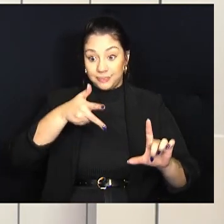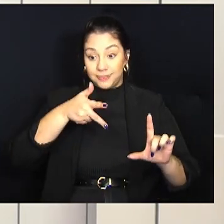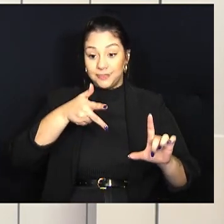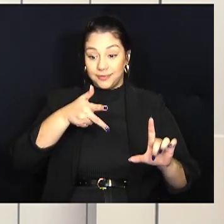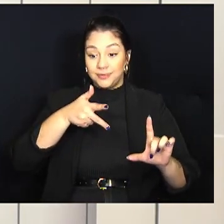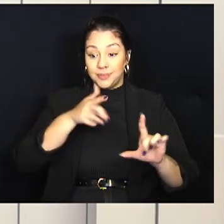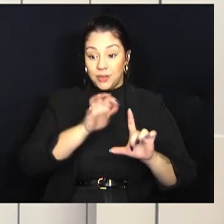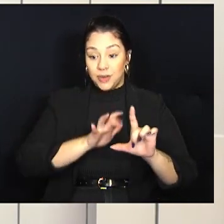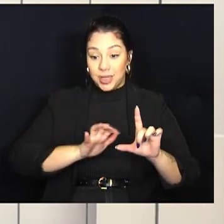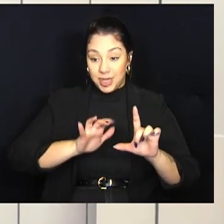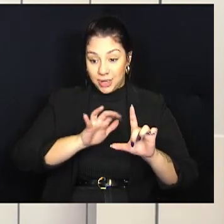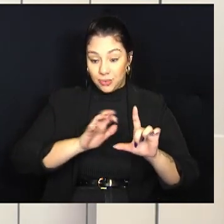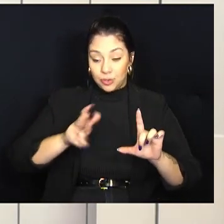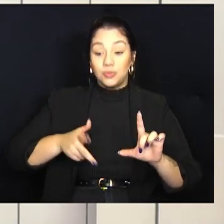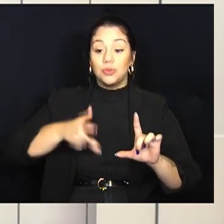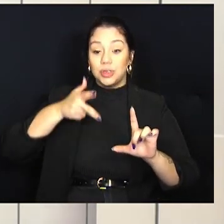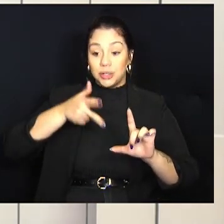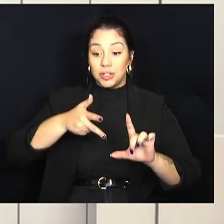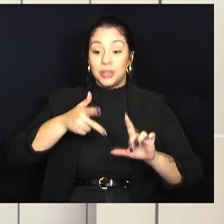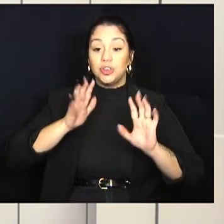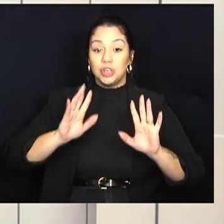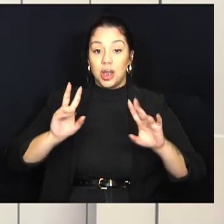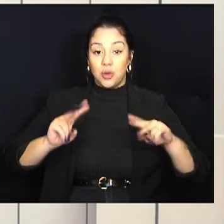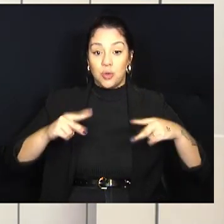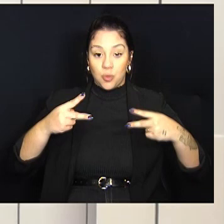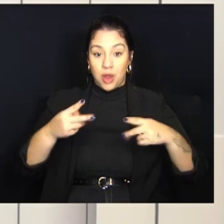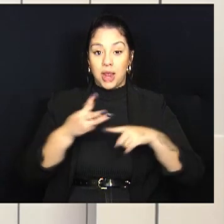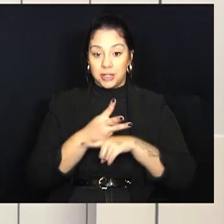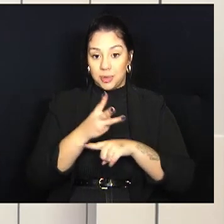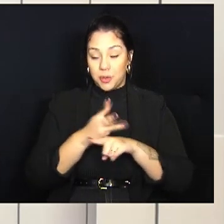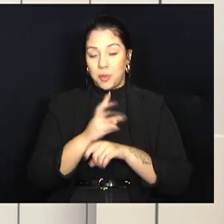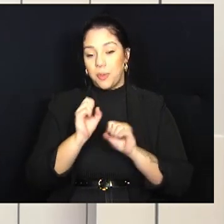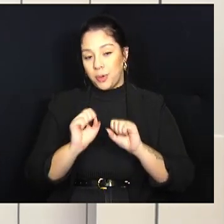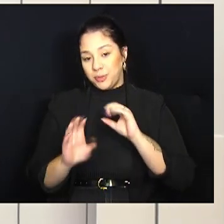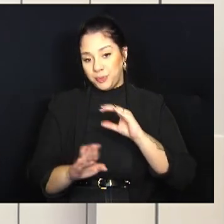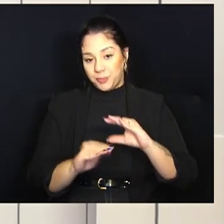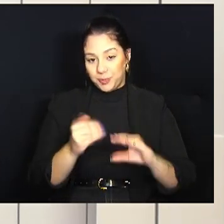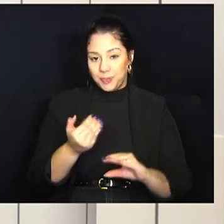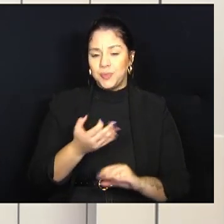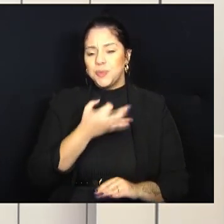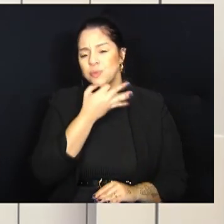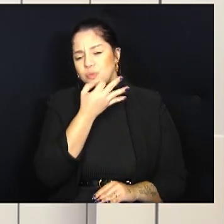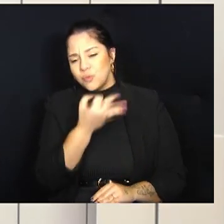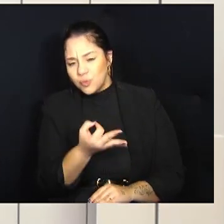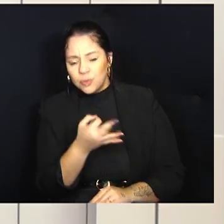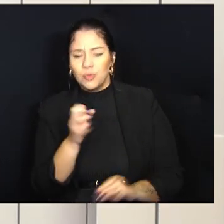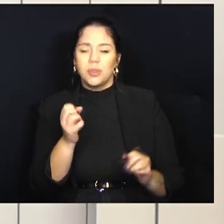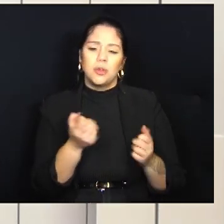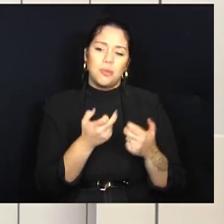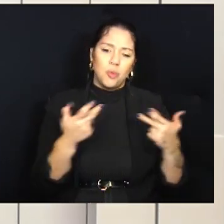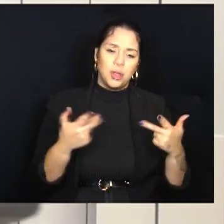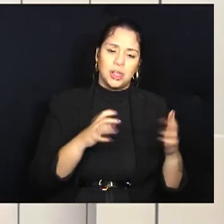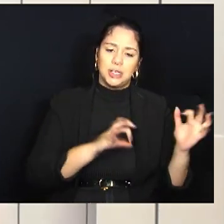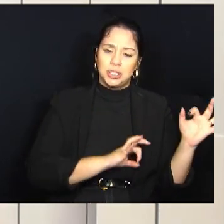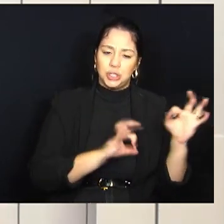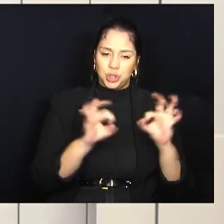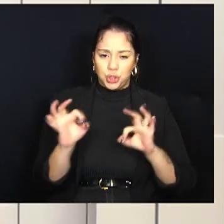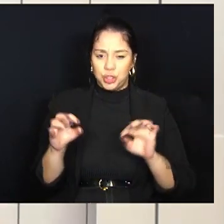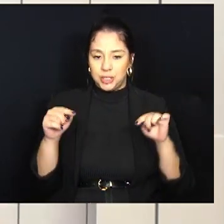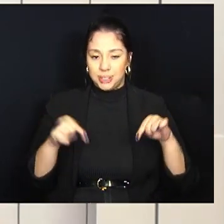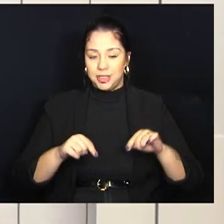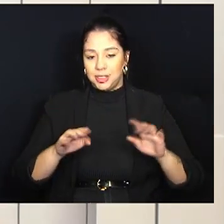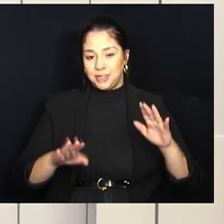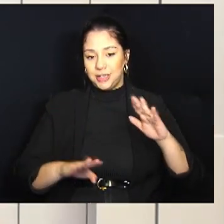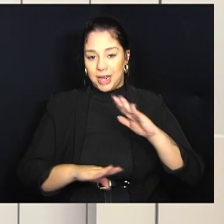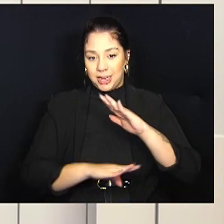ó. Você já tem acesso ao nosso WhatsApp e aí você pode enviar o seu elogio, uma crítica construtiva, o que você quer